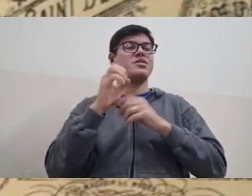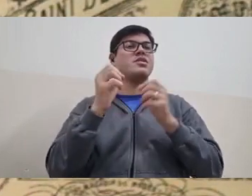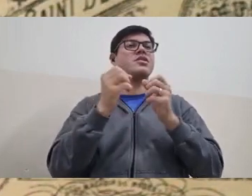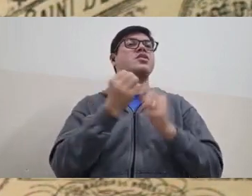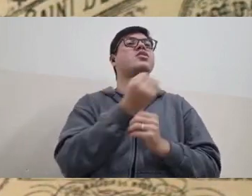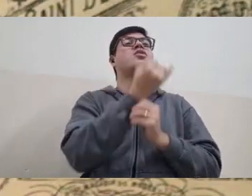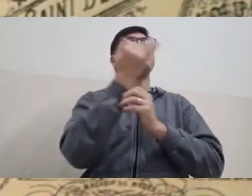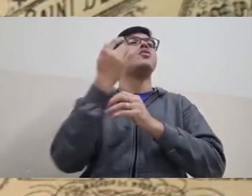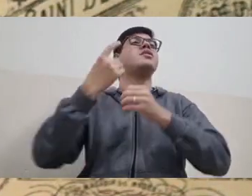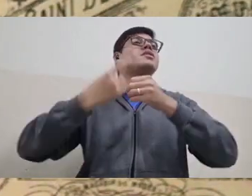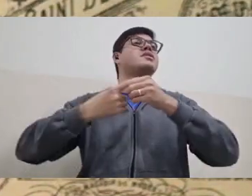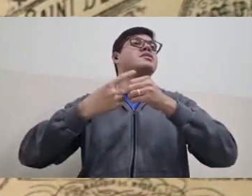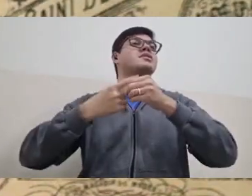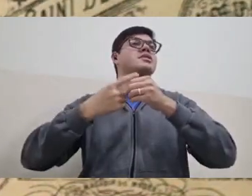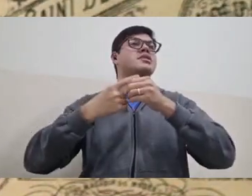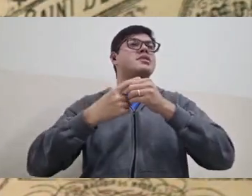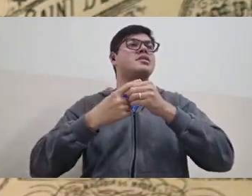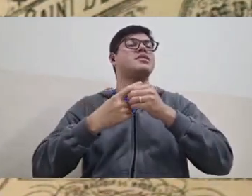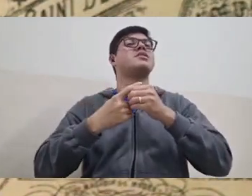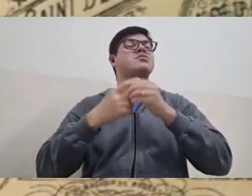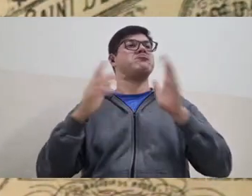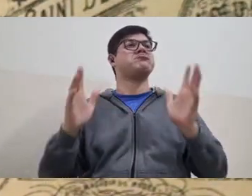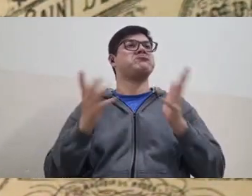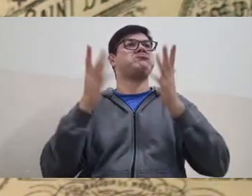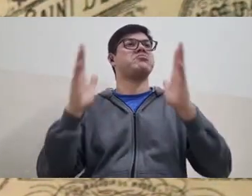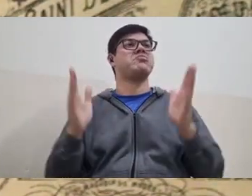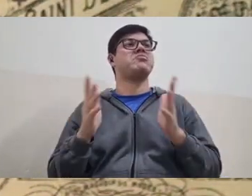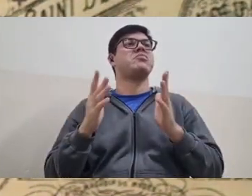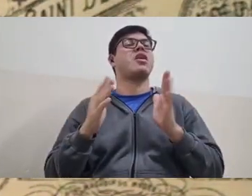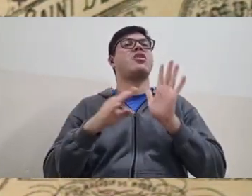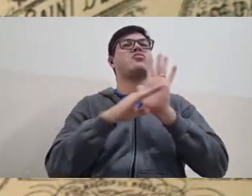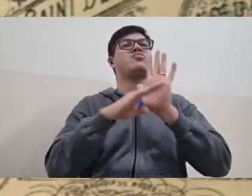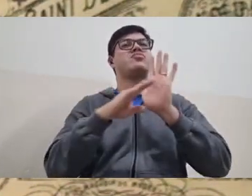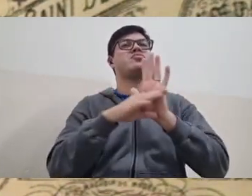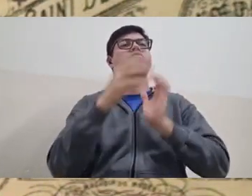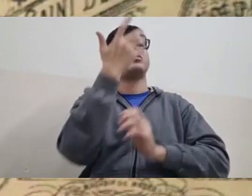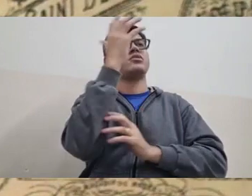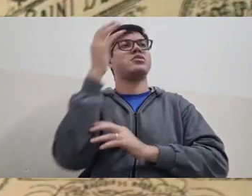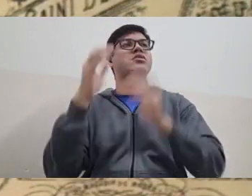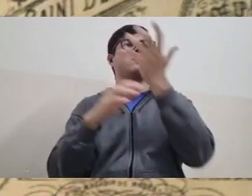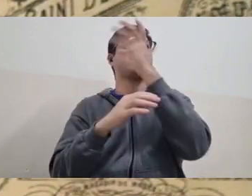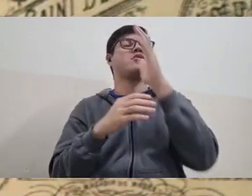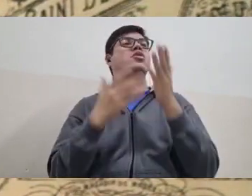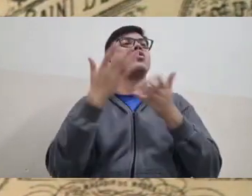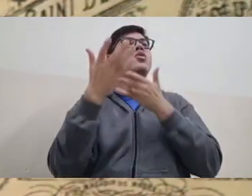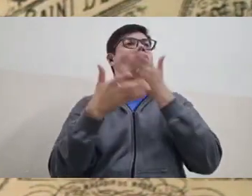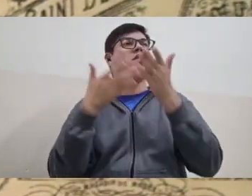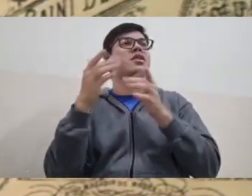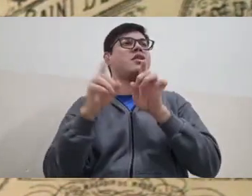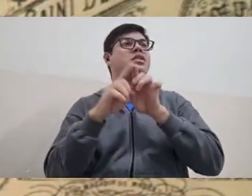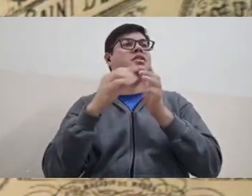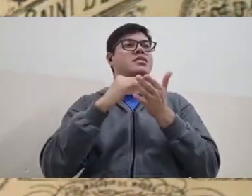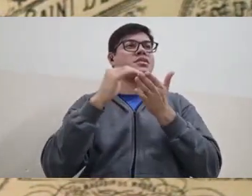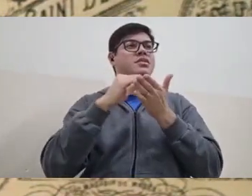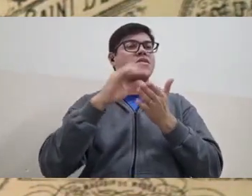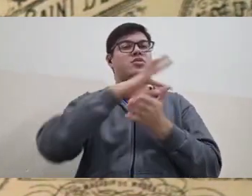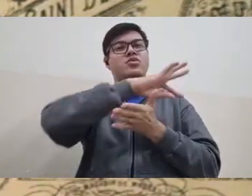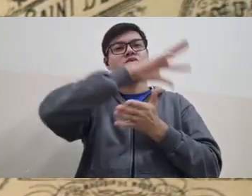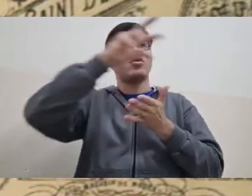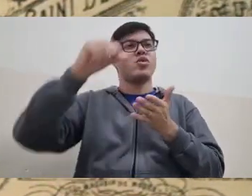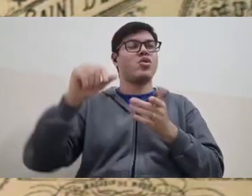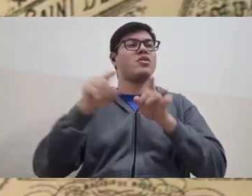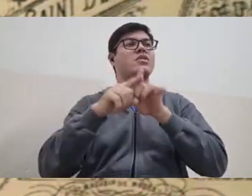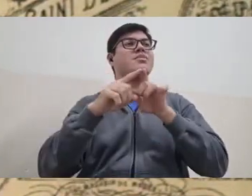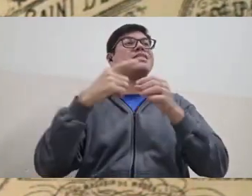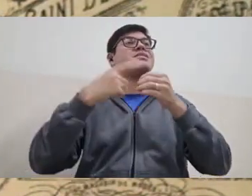quanto a cidade é engajada na questão ambiental. Não é só a Secretaria de Meio Ambiente, é o município como um todo, é